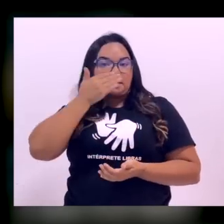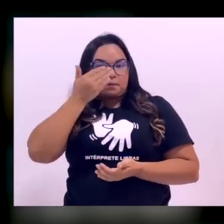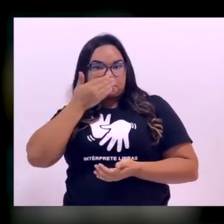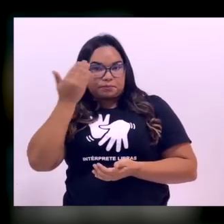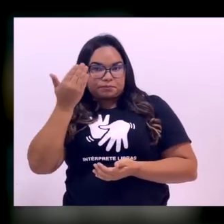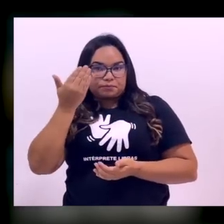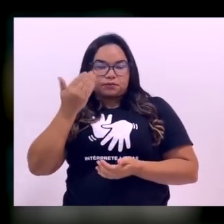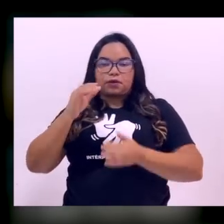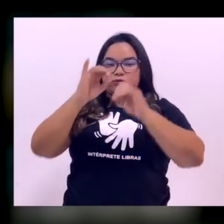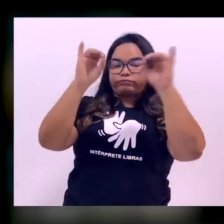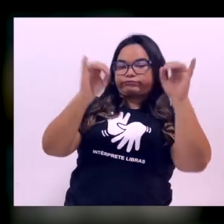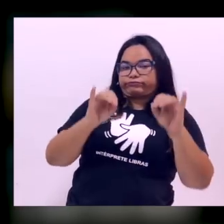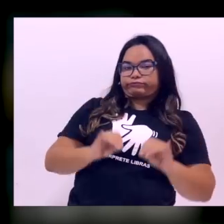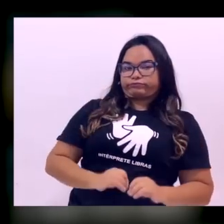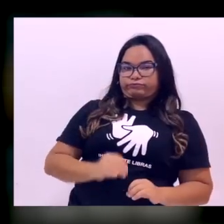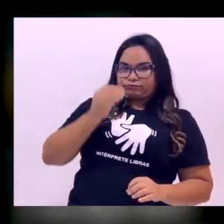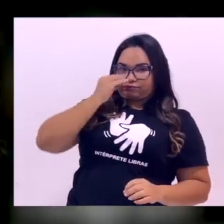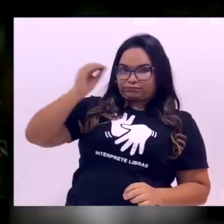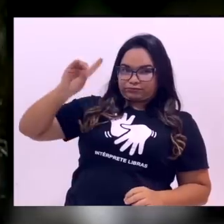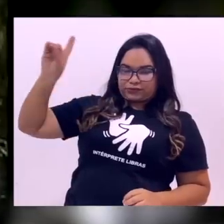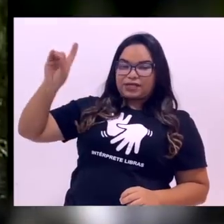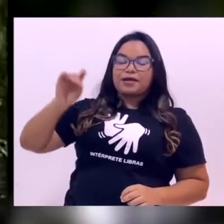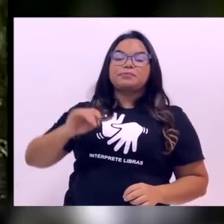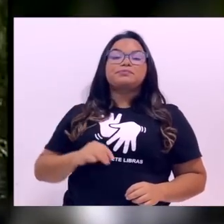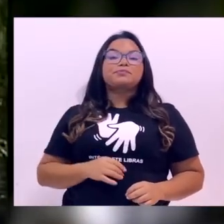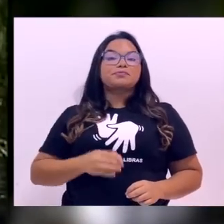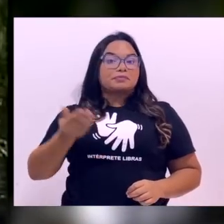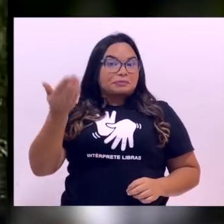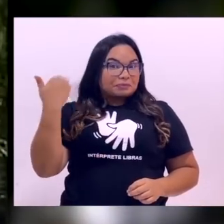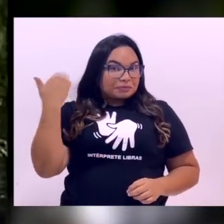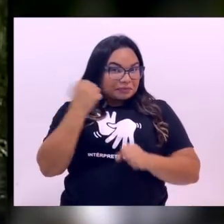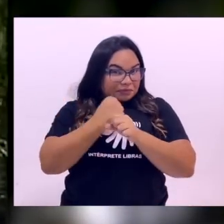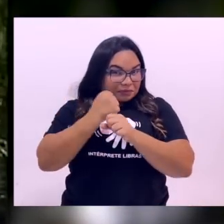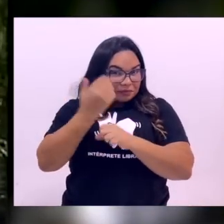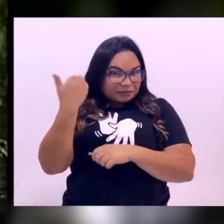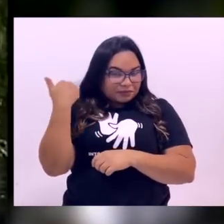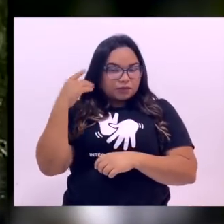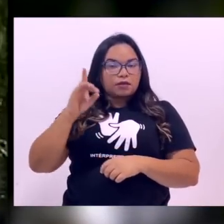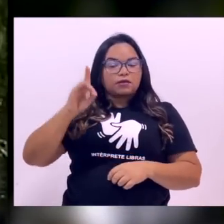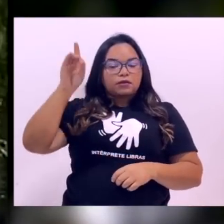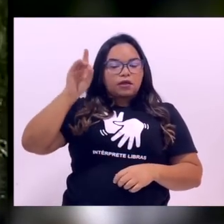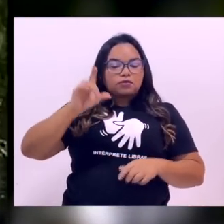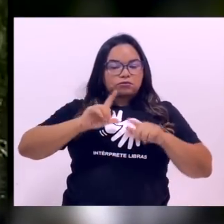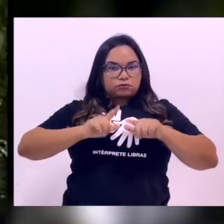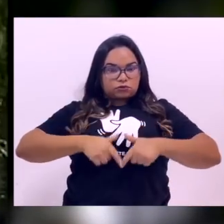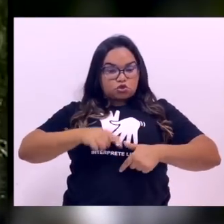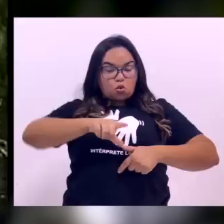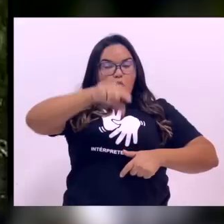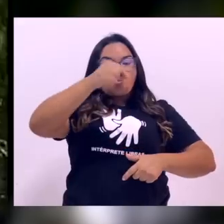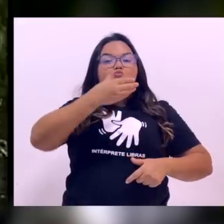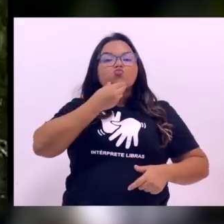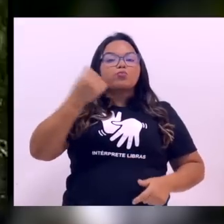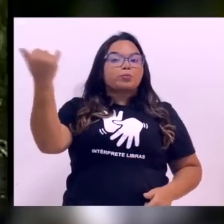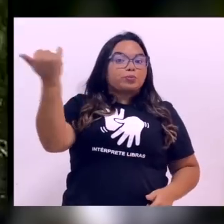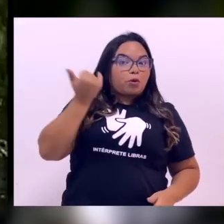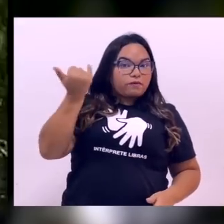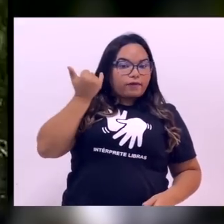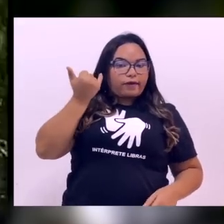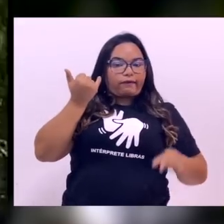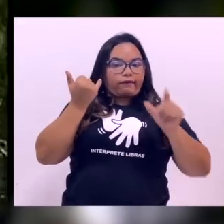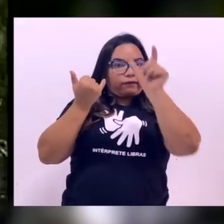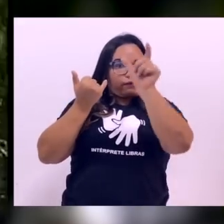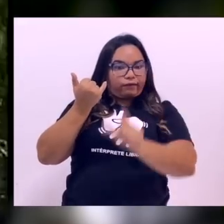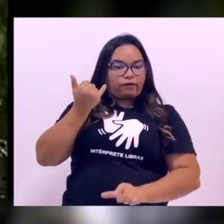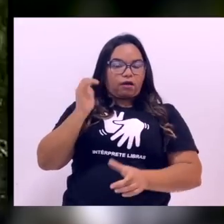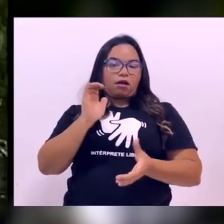prostituição. Deus, Ele mesmo deu uma lição enigmática a Israel. Houve um profeta que se casou com uma